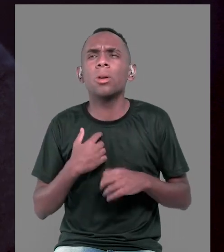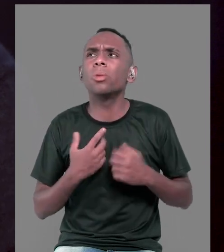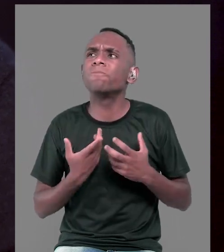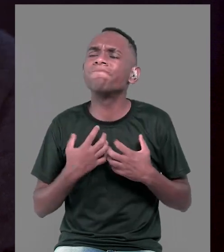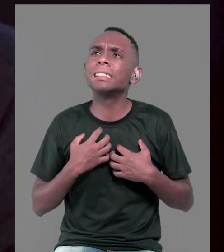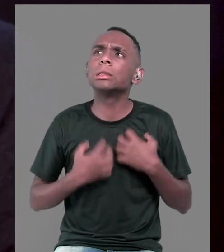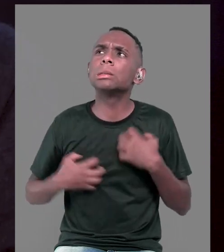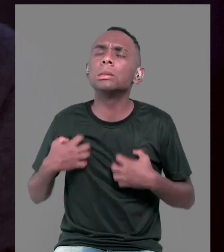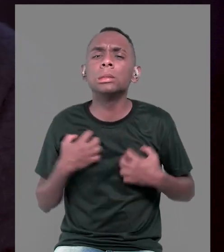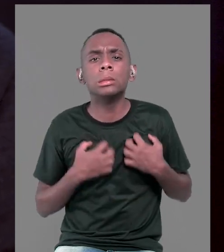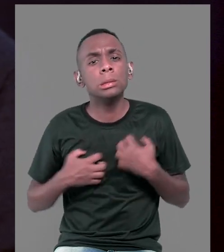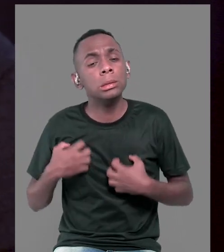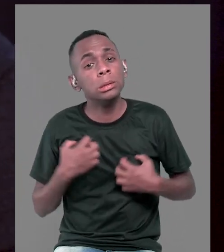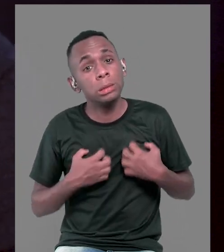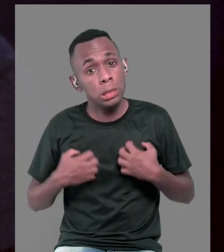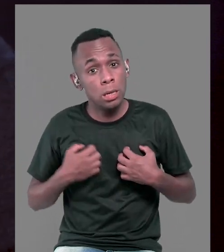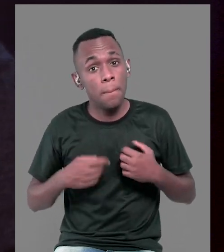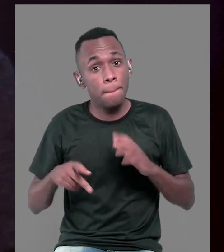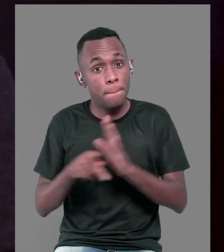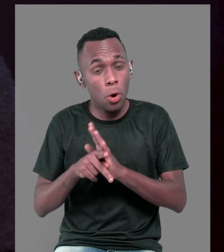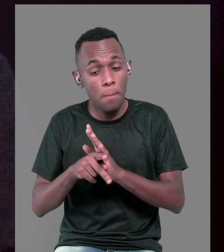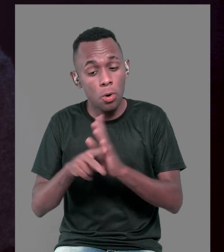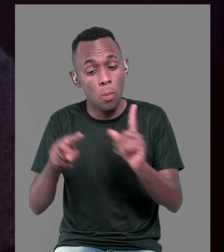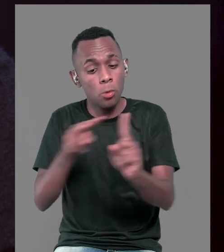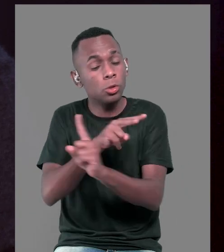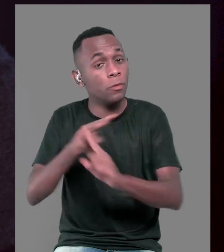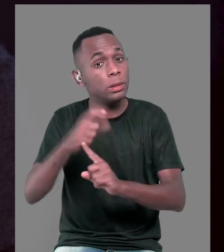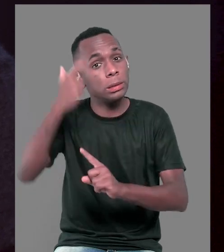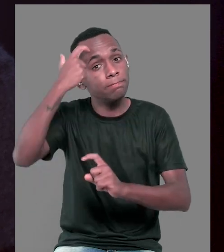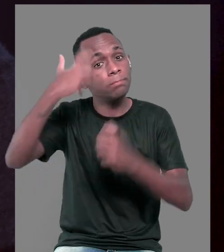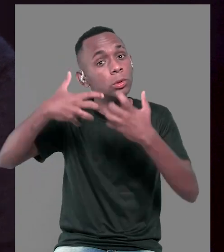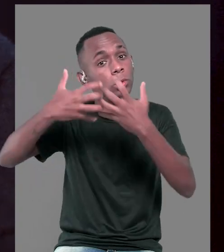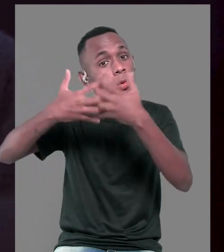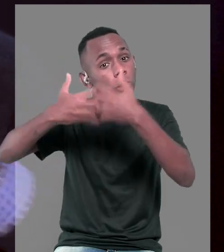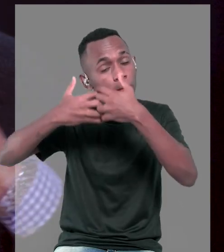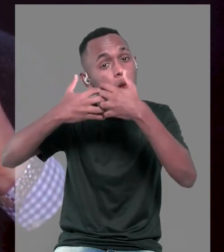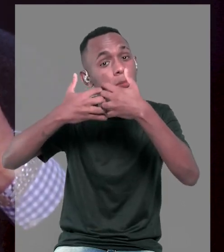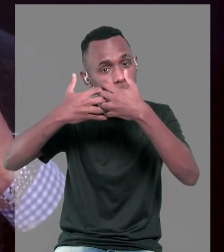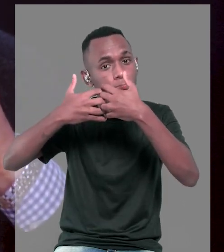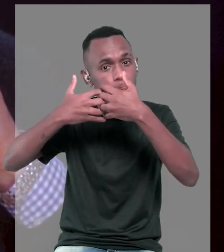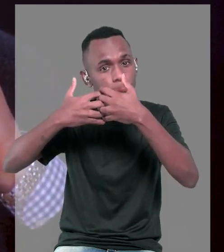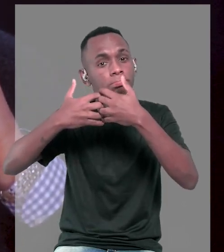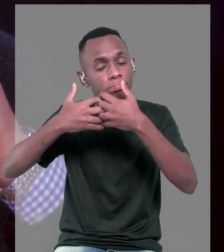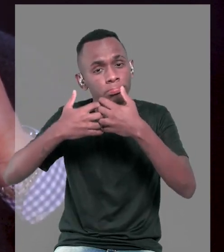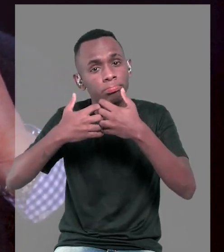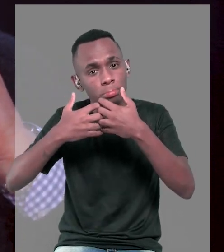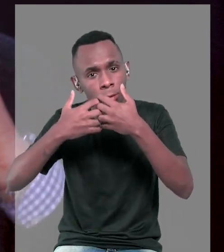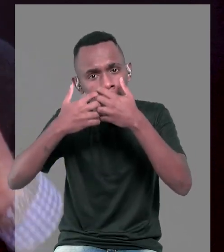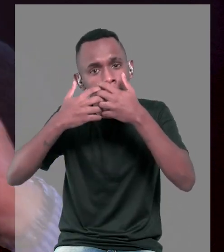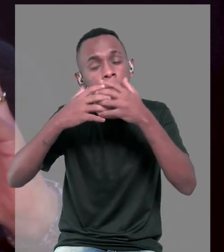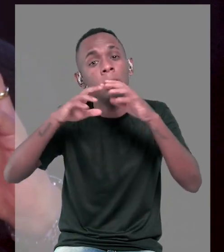incomodado do ponto de vista do raciocínio, do ponto de vista